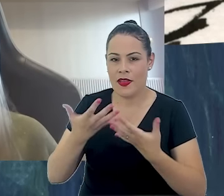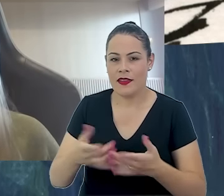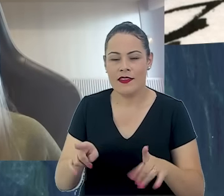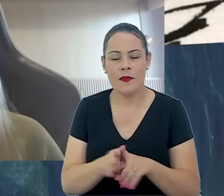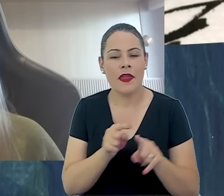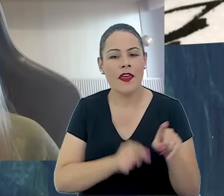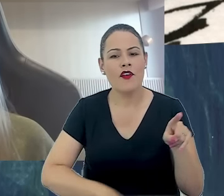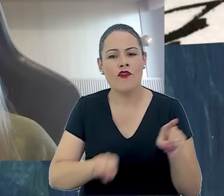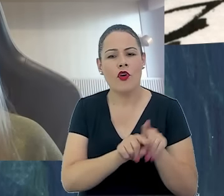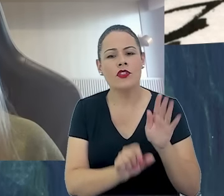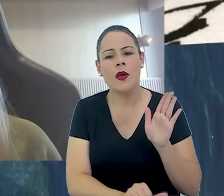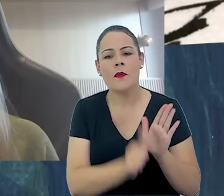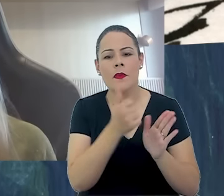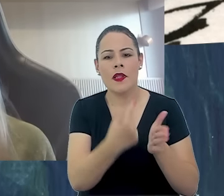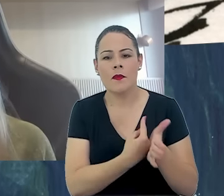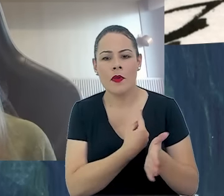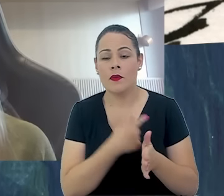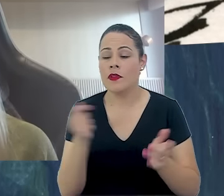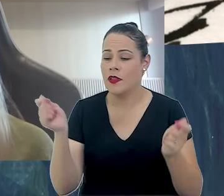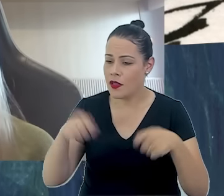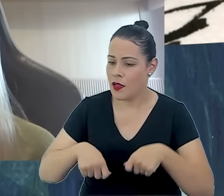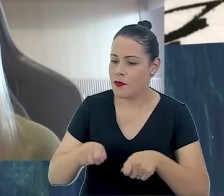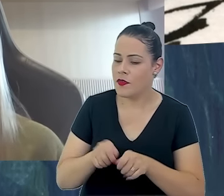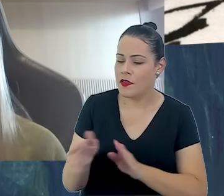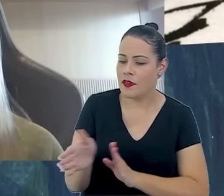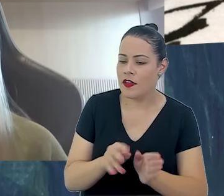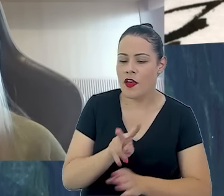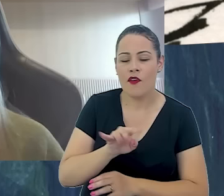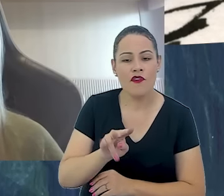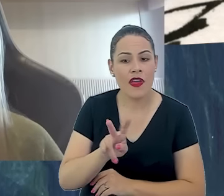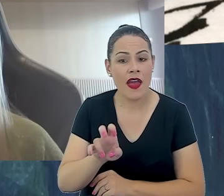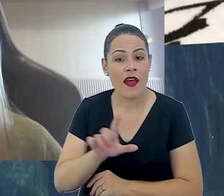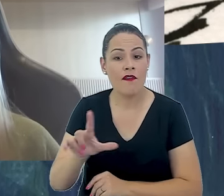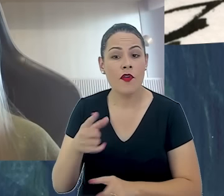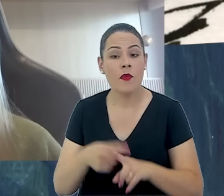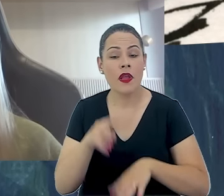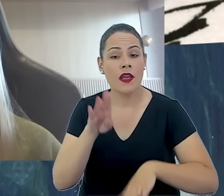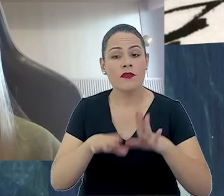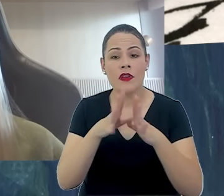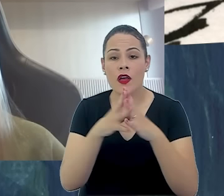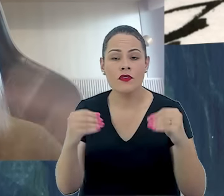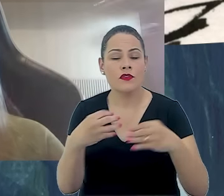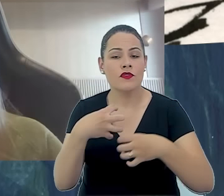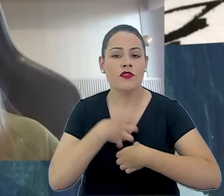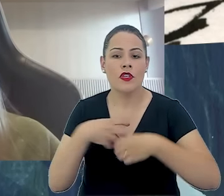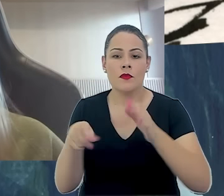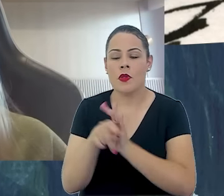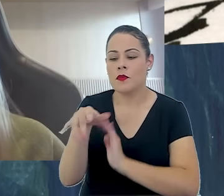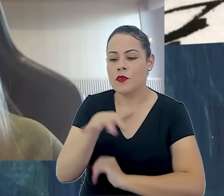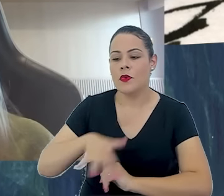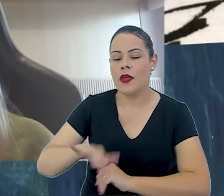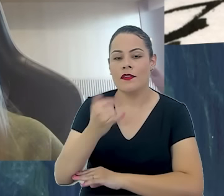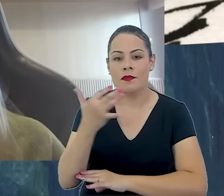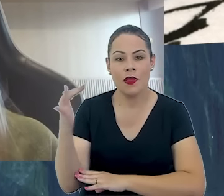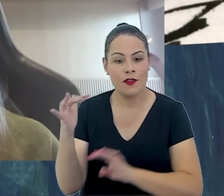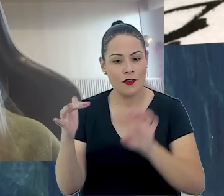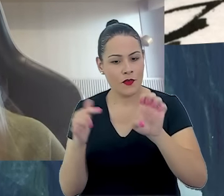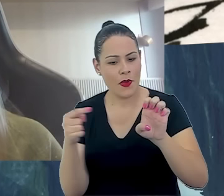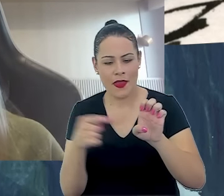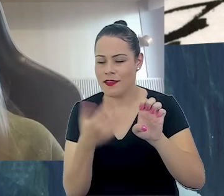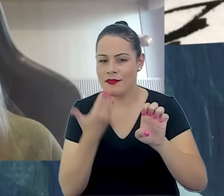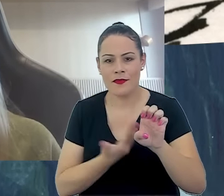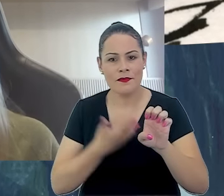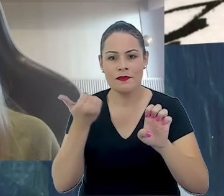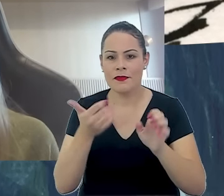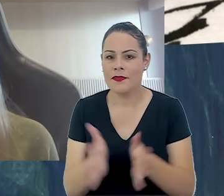primeiro na primeira pergunta, que ela tem que ser viável, né? Porque muitas vezes as soluções do ponto de vista do ambiental, do E, elas